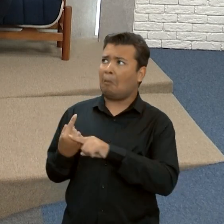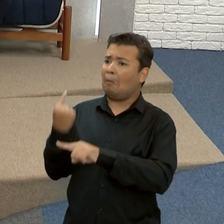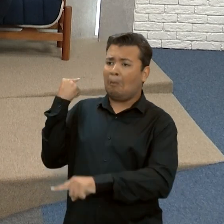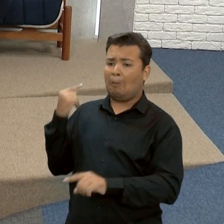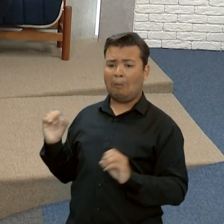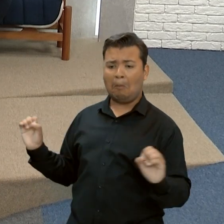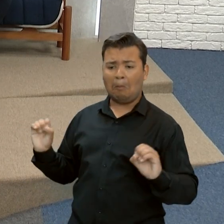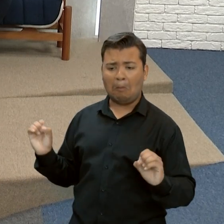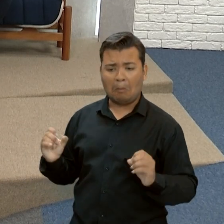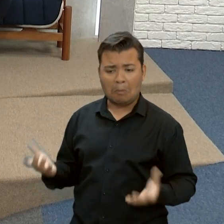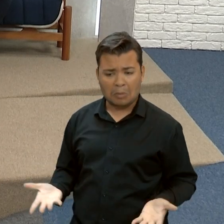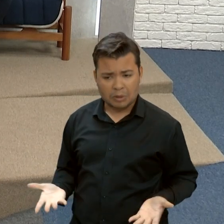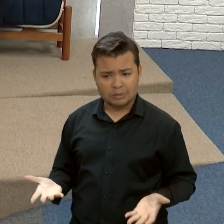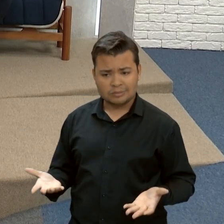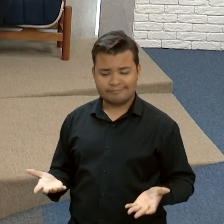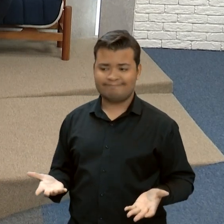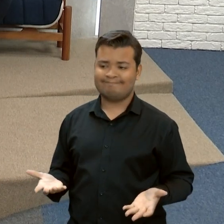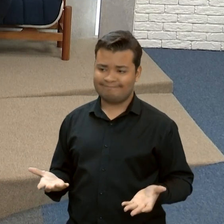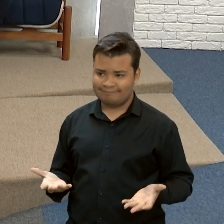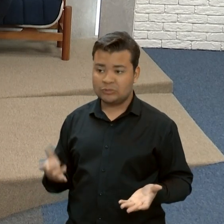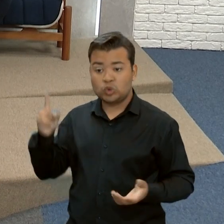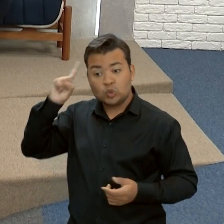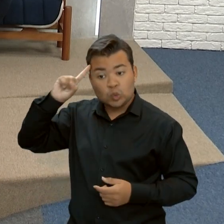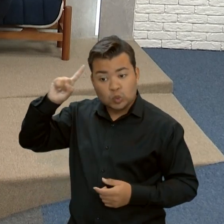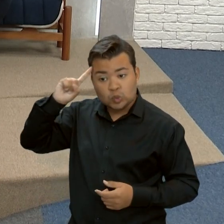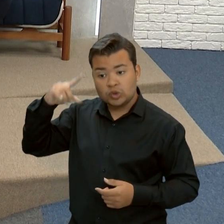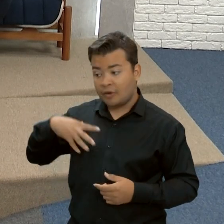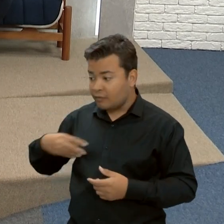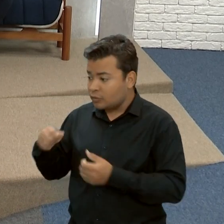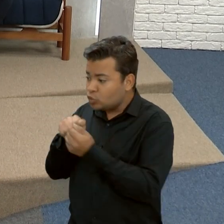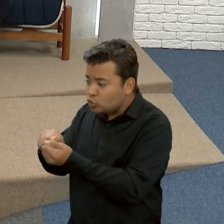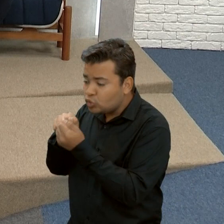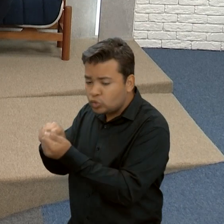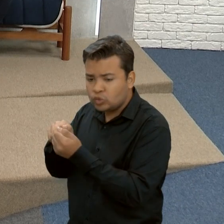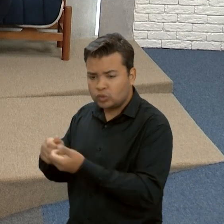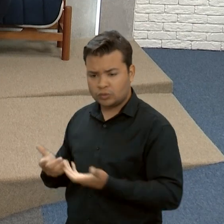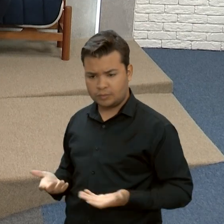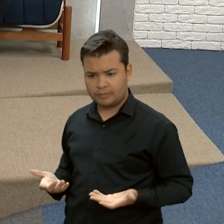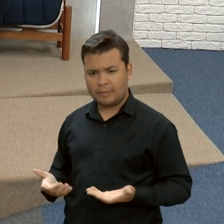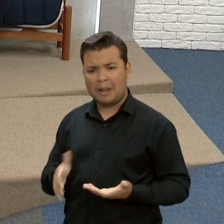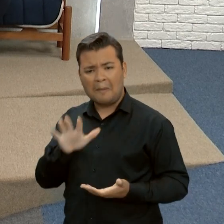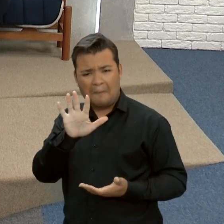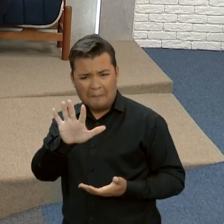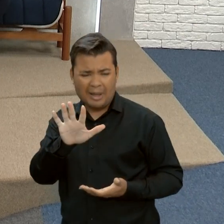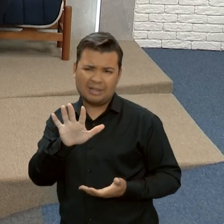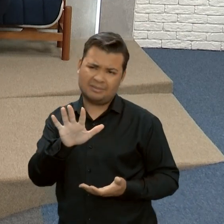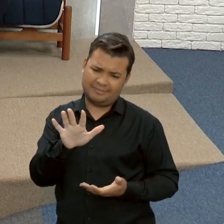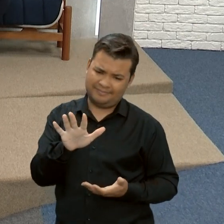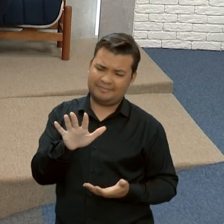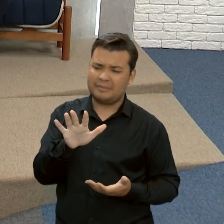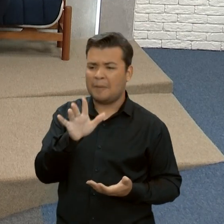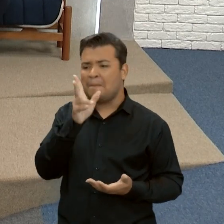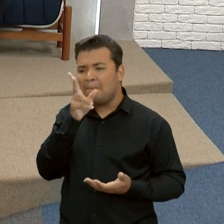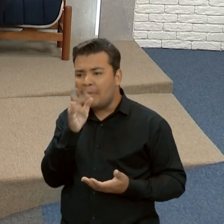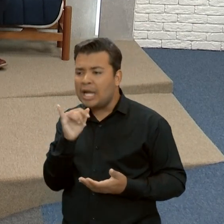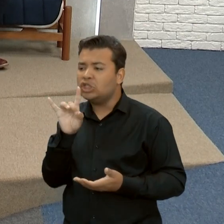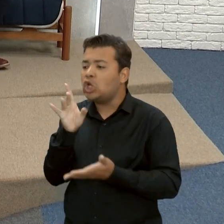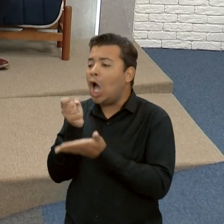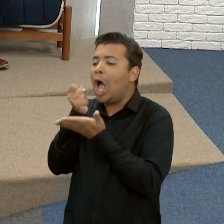lida, desse cuidado diário com os filhos. E não se trata assim de um apoio, né? Pelo menos ao meu ver, eu vejo que é realmente